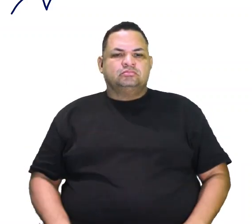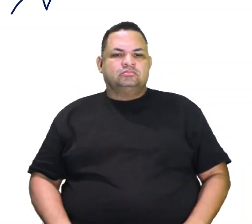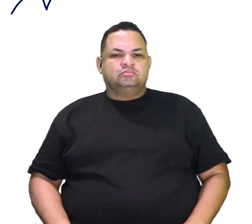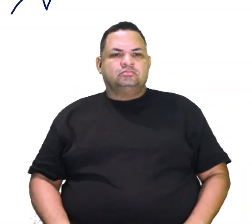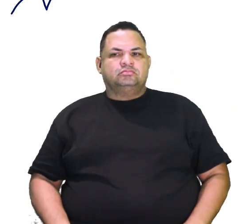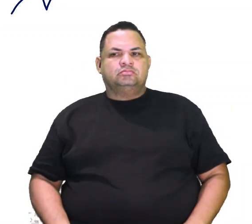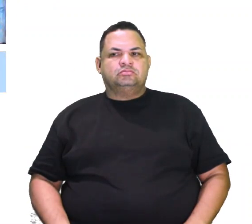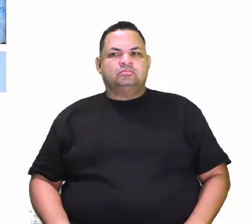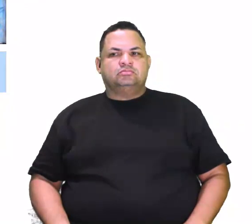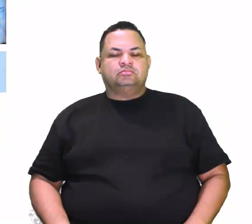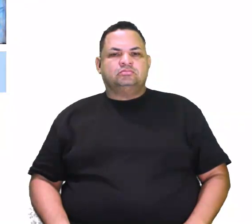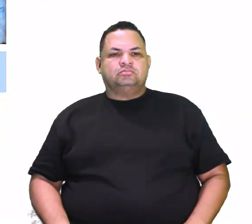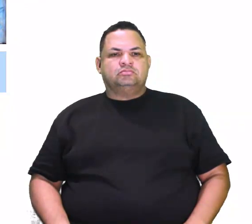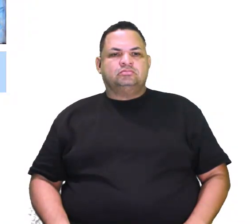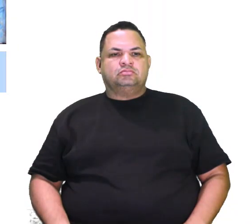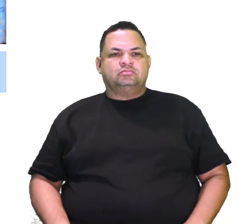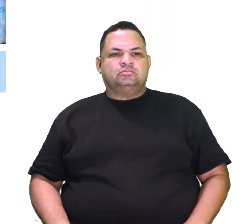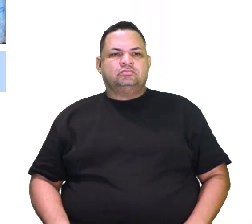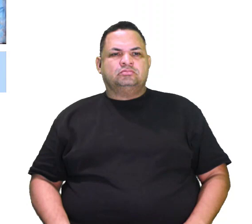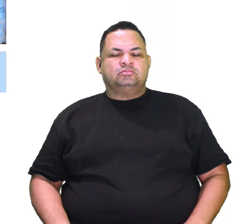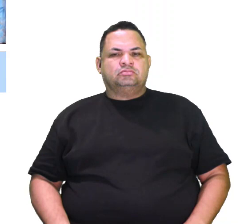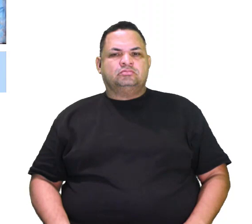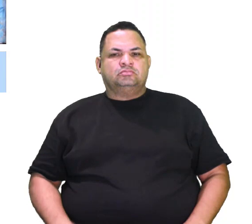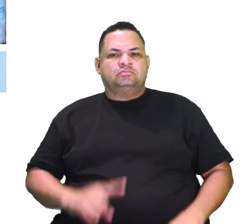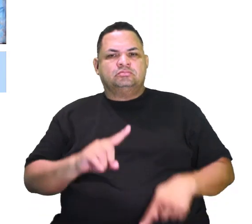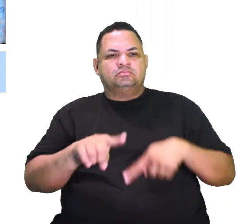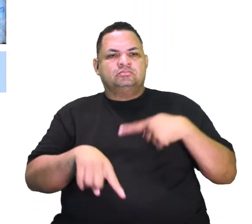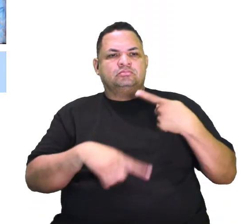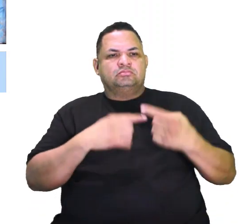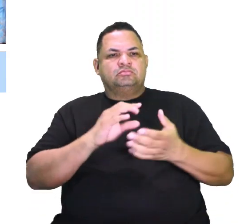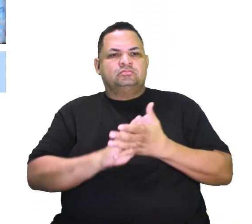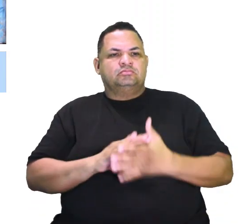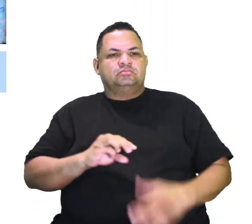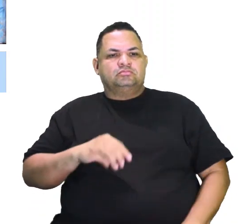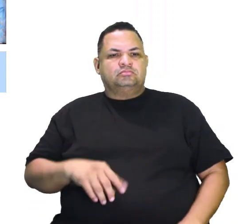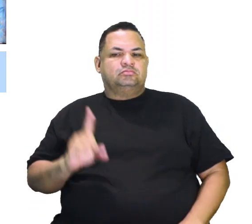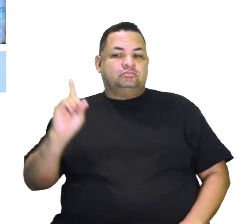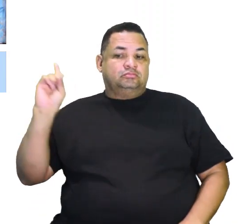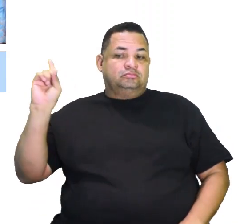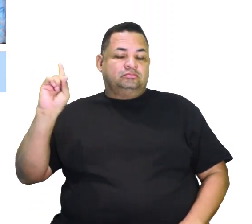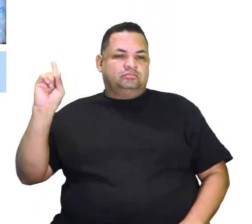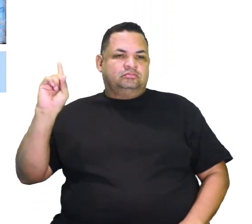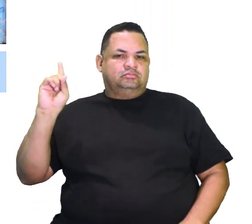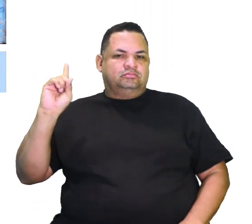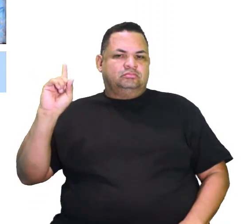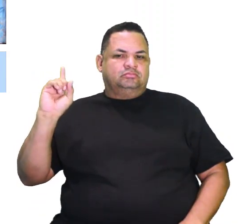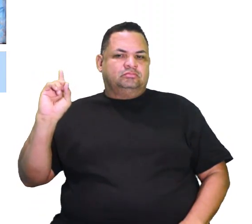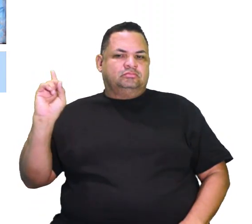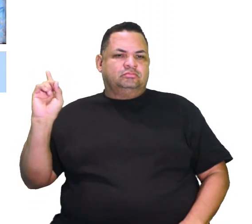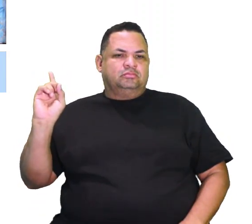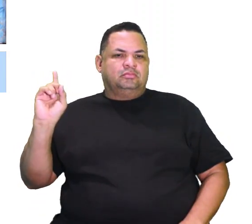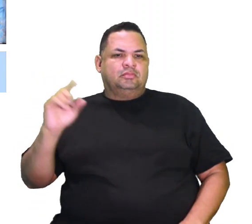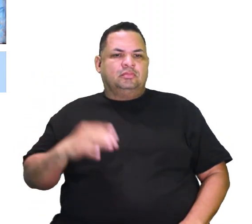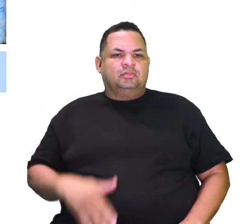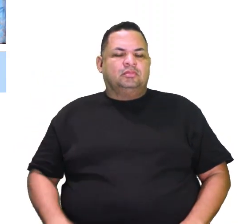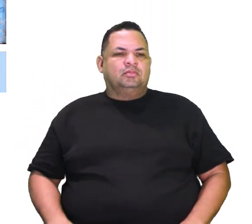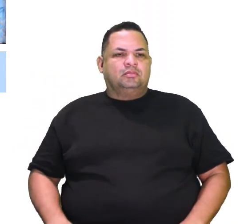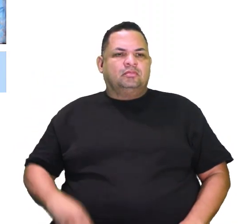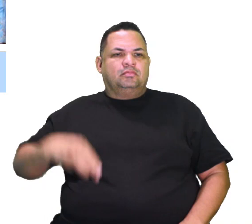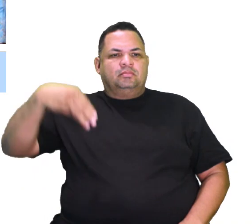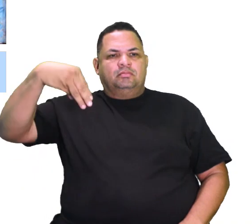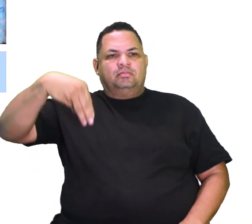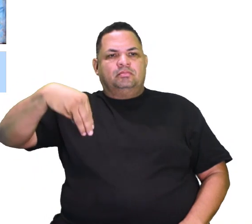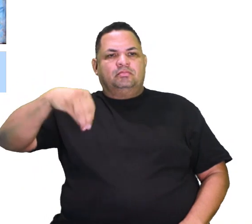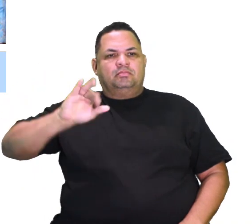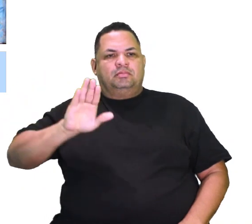como vocês podem ver aqui na imagem. Um pouquinho, então, de Júlio Carvalho. O próximo é Miqueliton Alves, esse